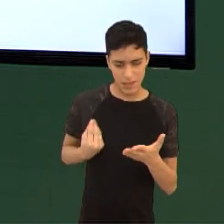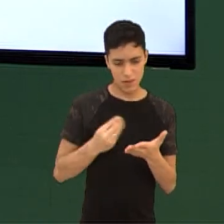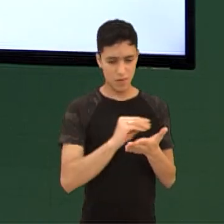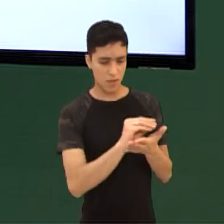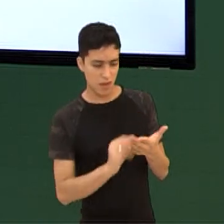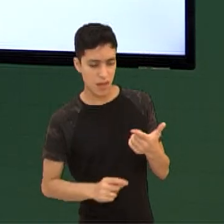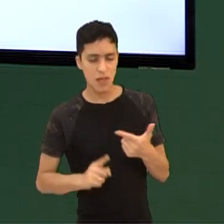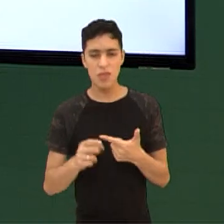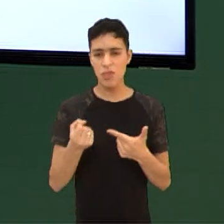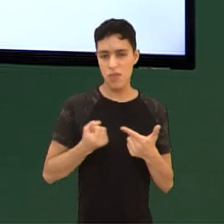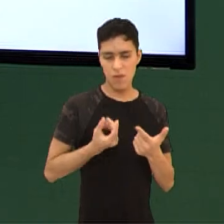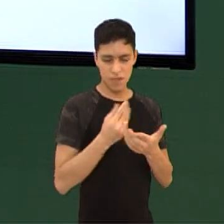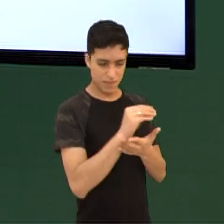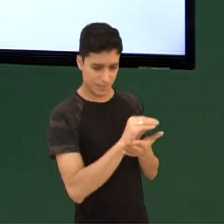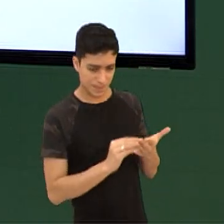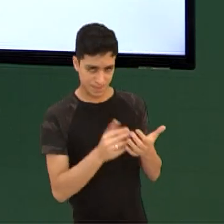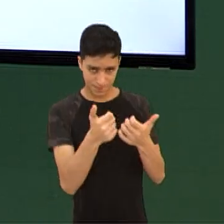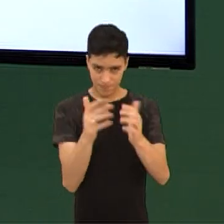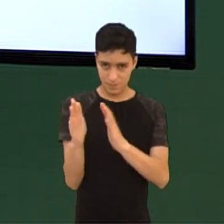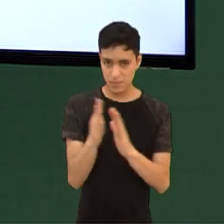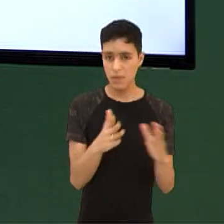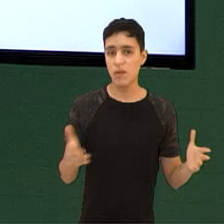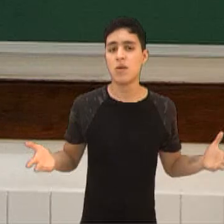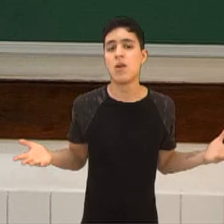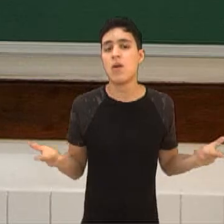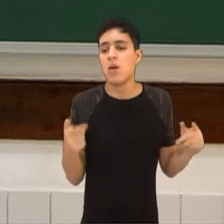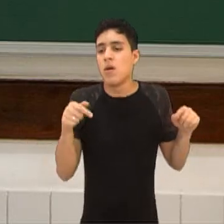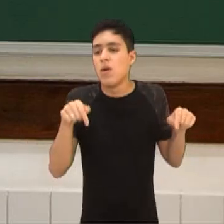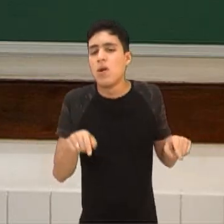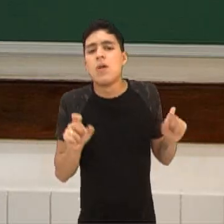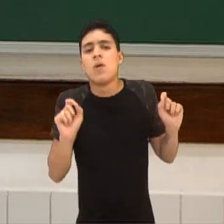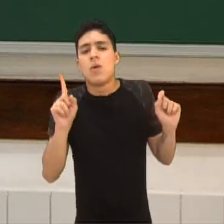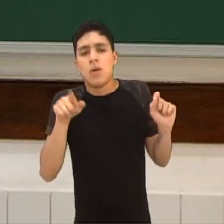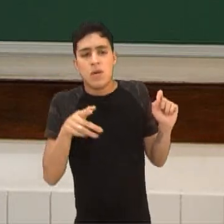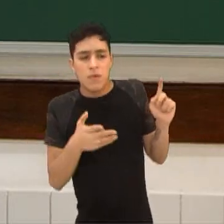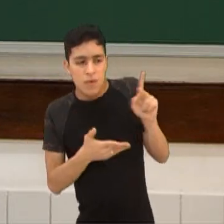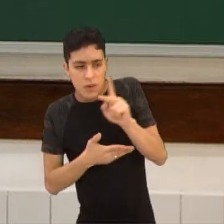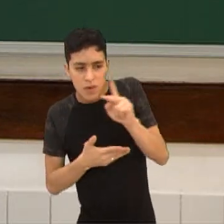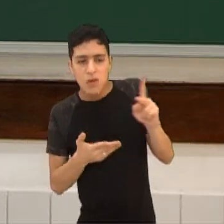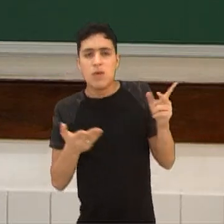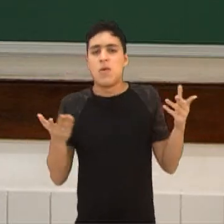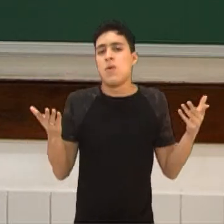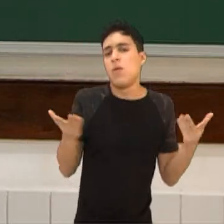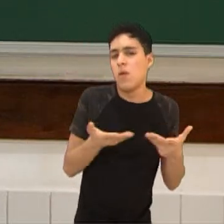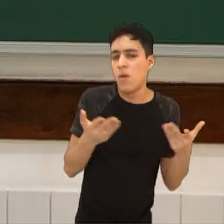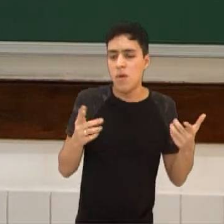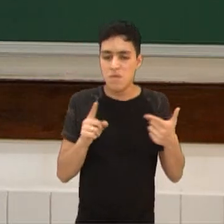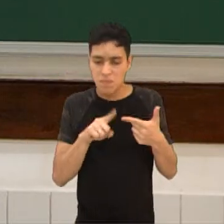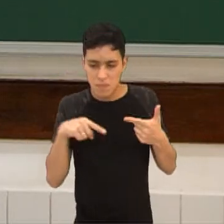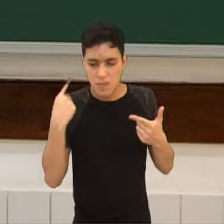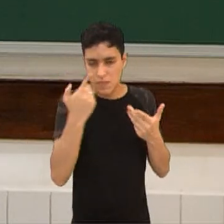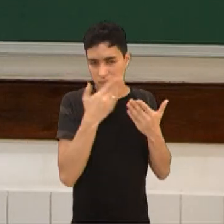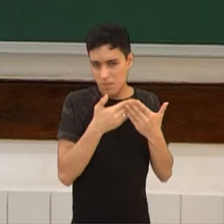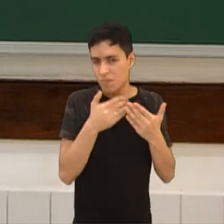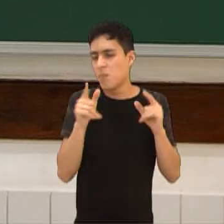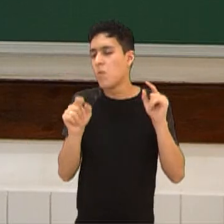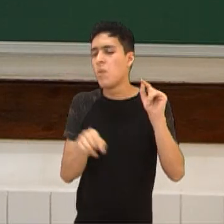nota. E assim, hoje, olha só, os professores estão fazendo, entre hoje e as aulas seguintes, a gente está